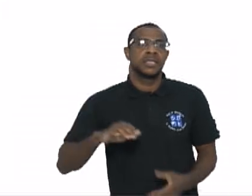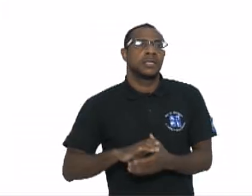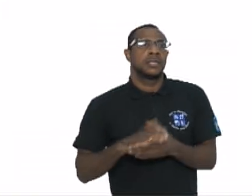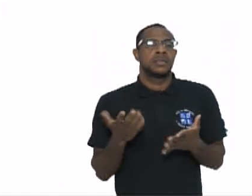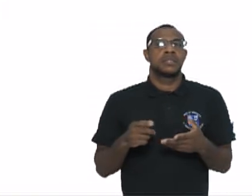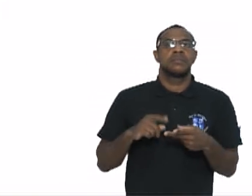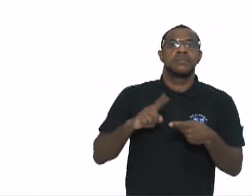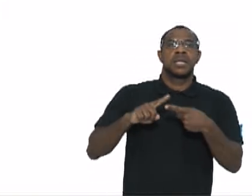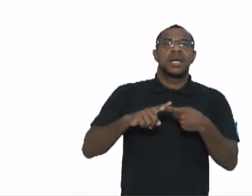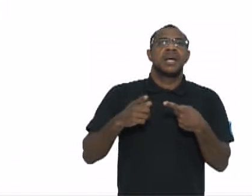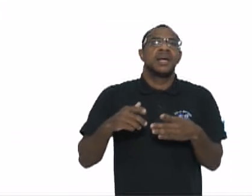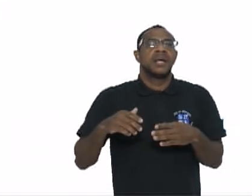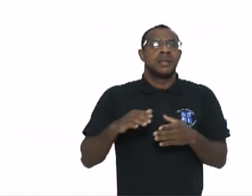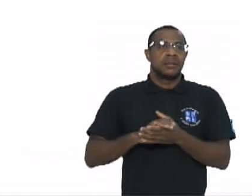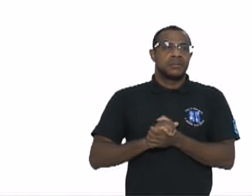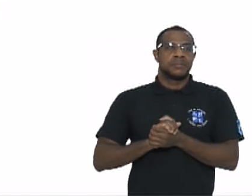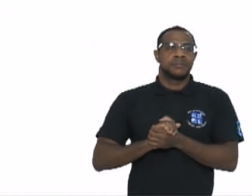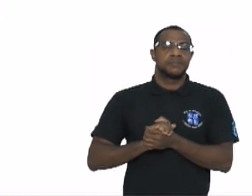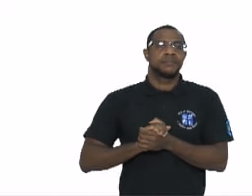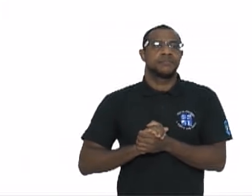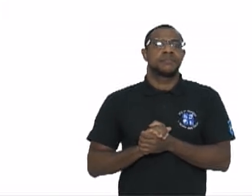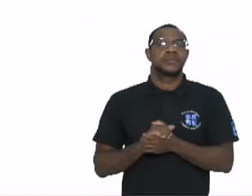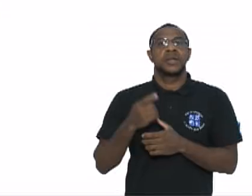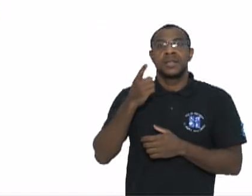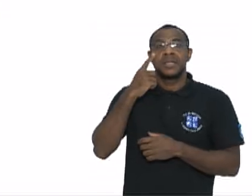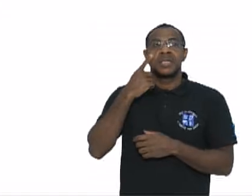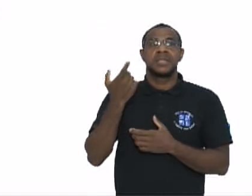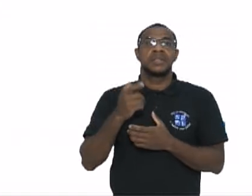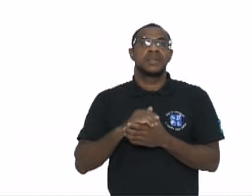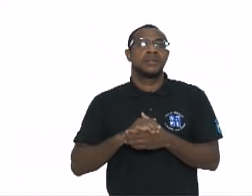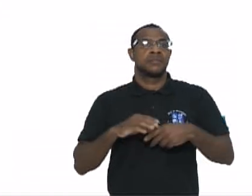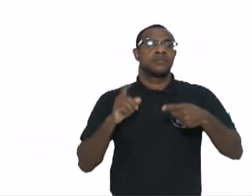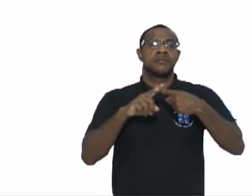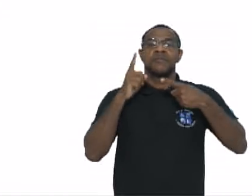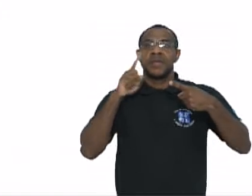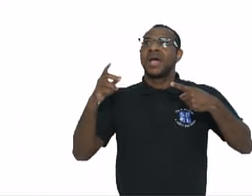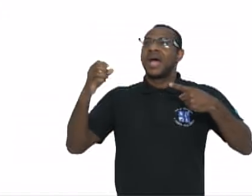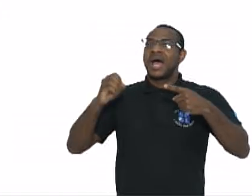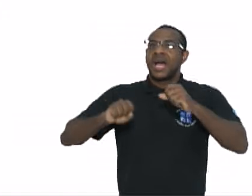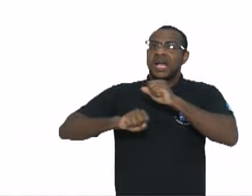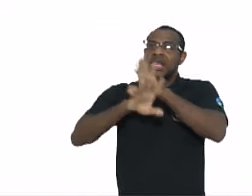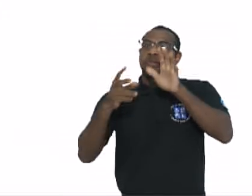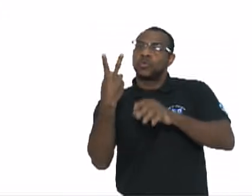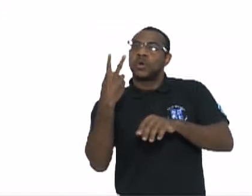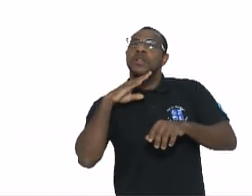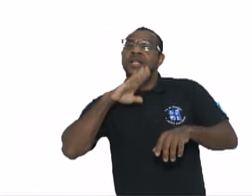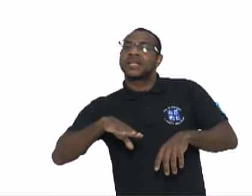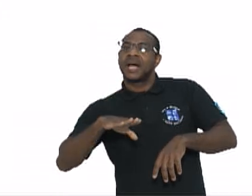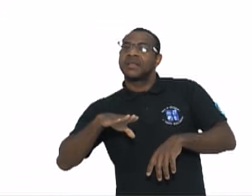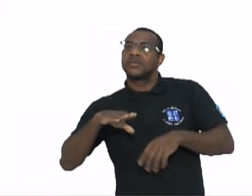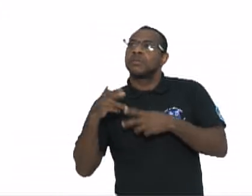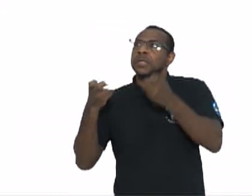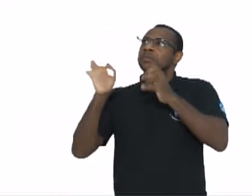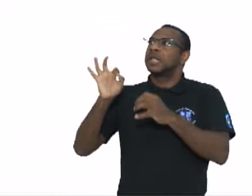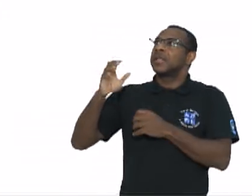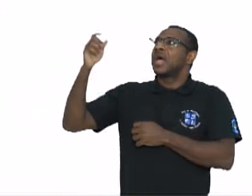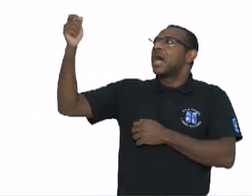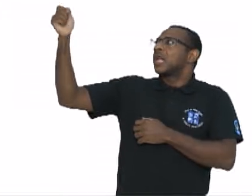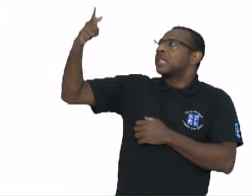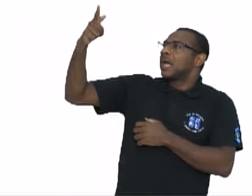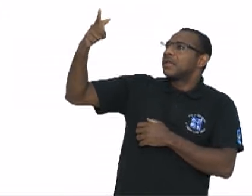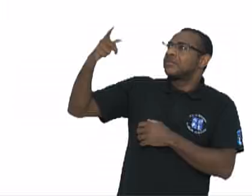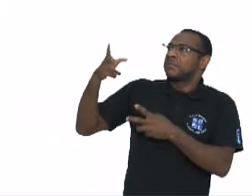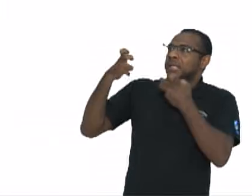das 2 horas, ela era ruiva. Segunda possibilidade. Entre tantos seres que estão prontos para